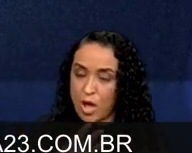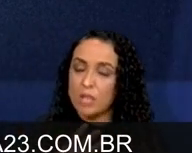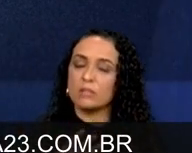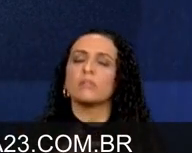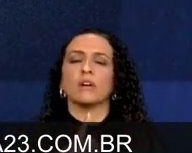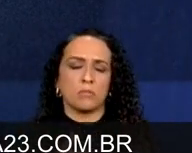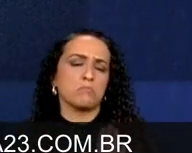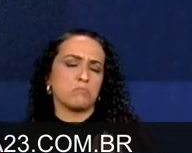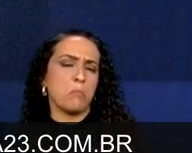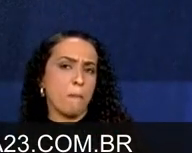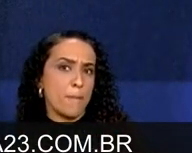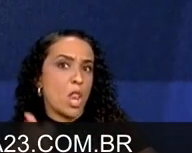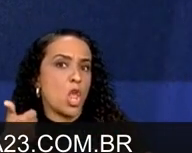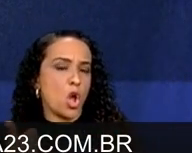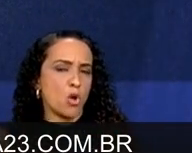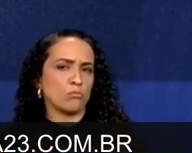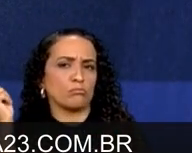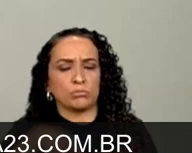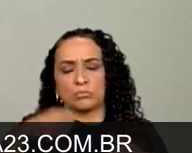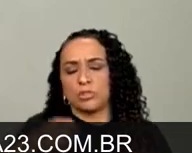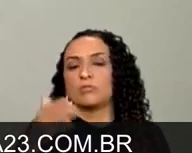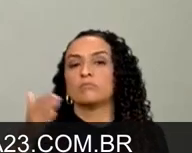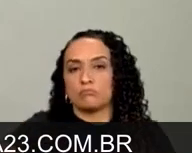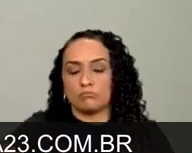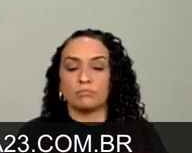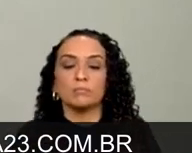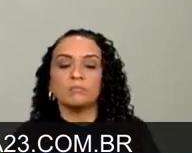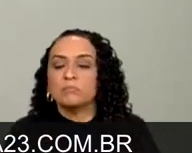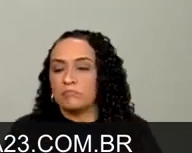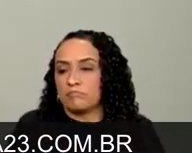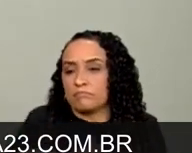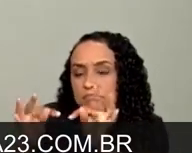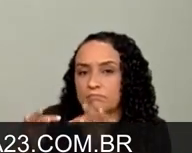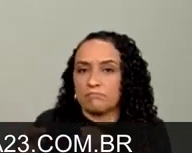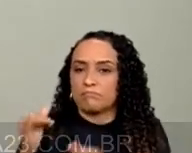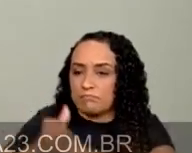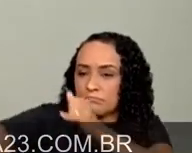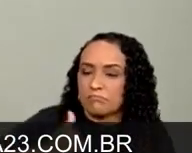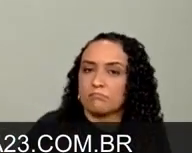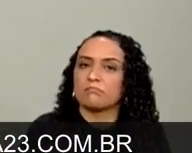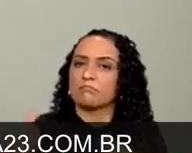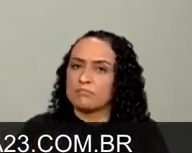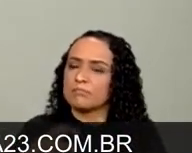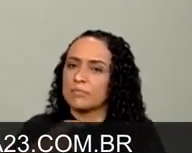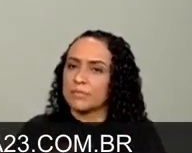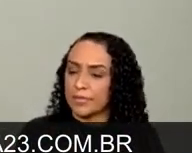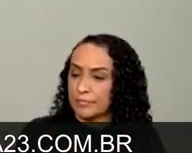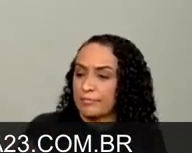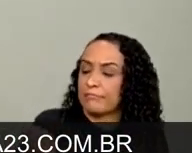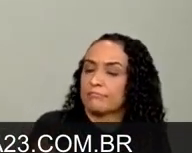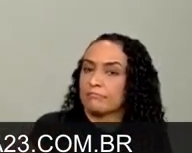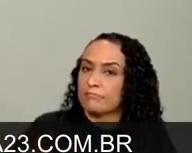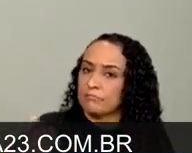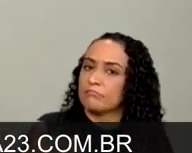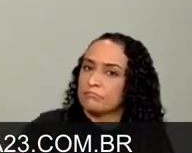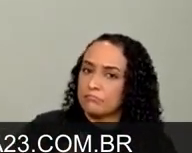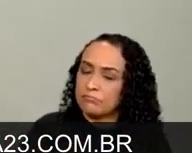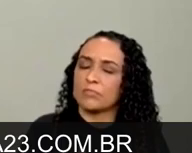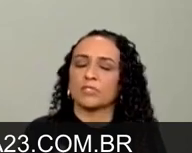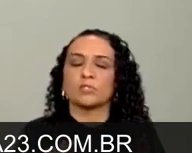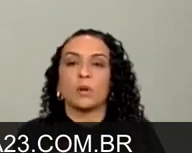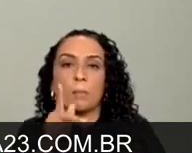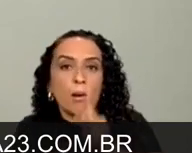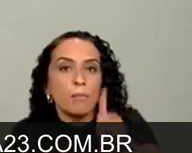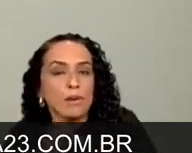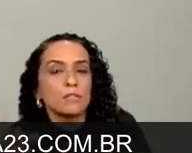as que apresentam as melhores condições de acesso. As tecnologias, a conexão, elas têm que ter um custo acessível para o poder aquisitivo da